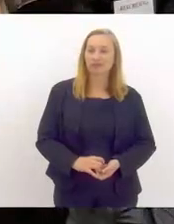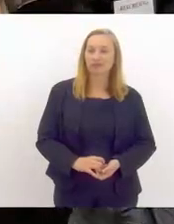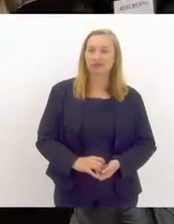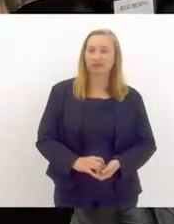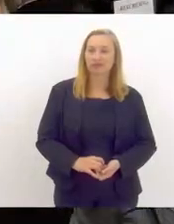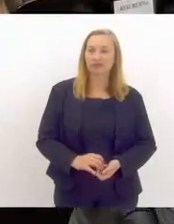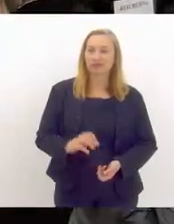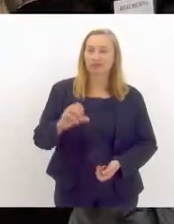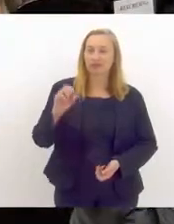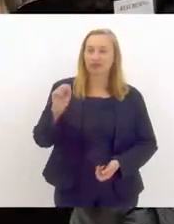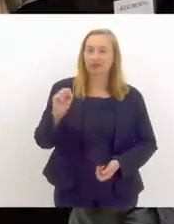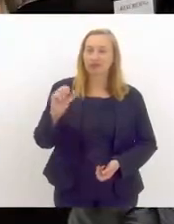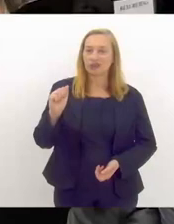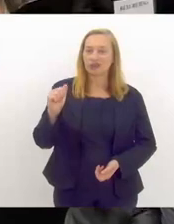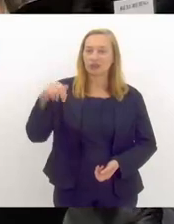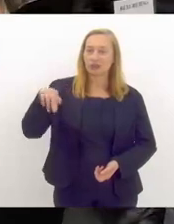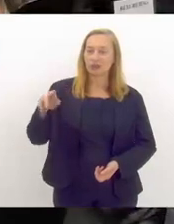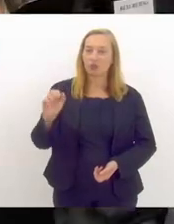Samuel Malafaia.